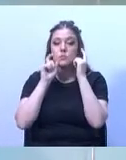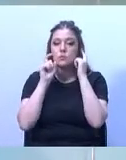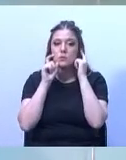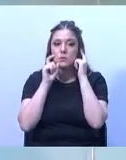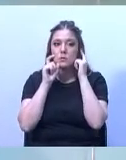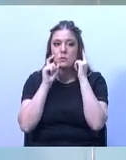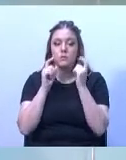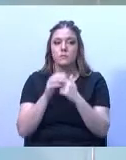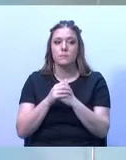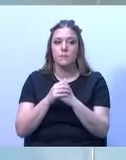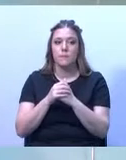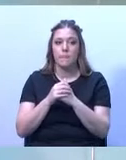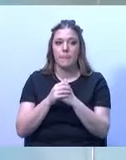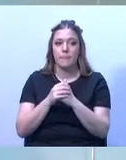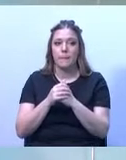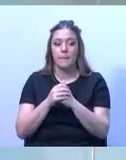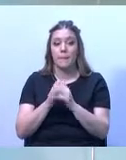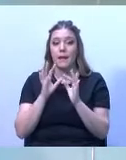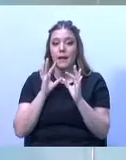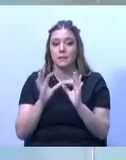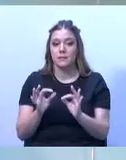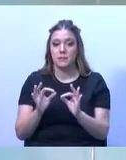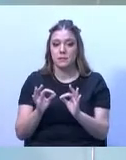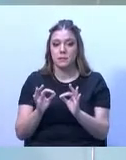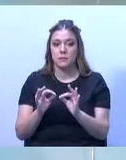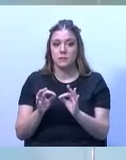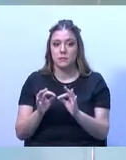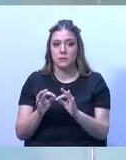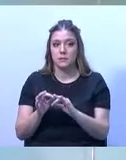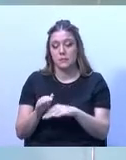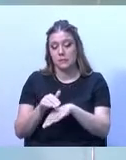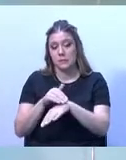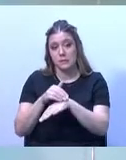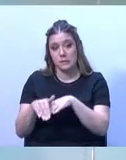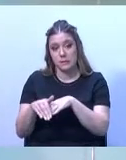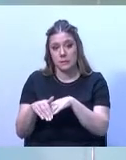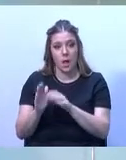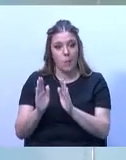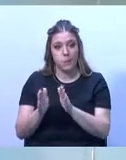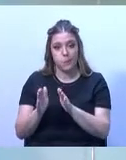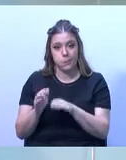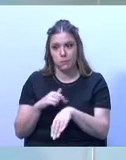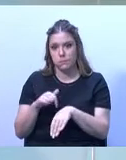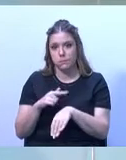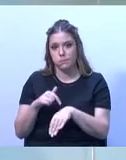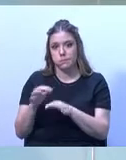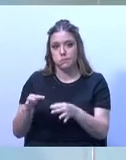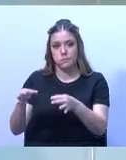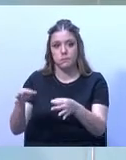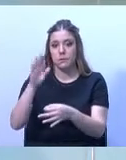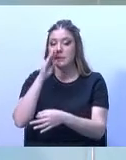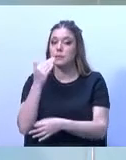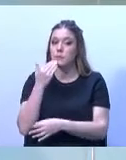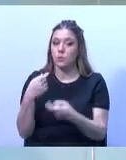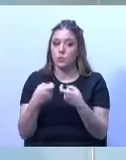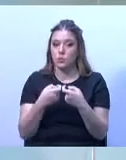e protela, arrasta o tempo da necessidade de fazer a raspagem, ok? Se a Dona Fátima pedir ao colega, com